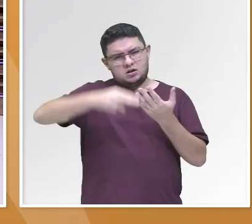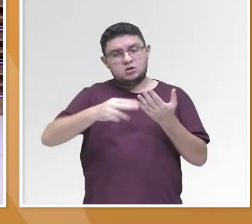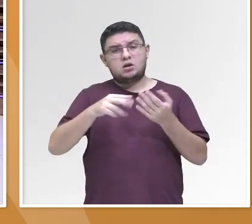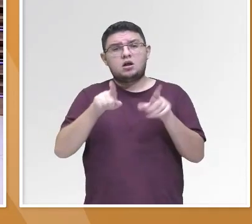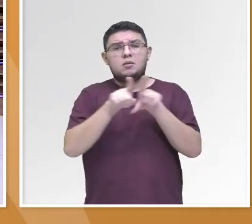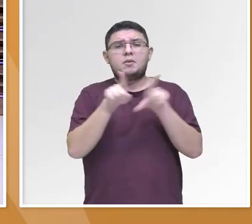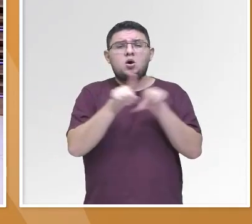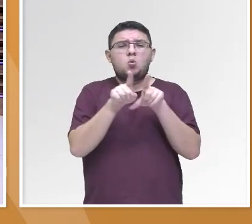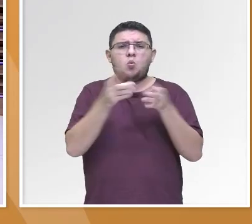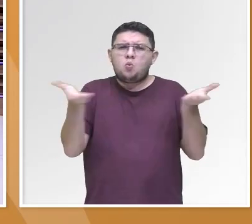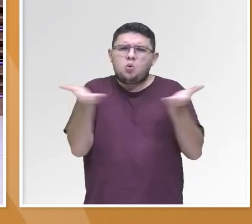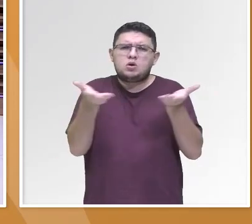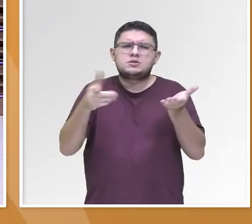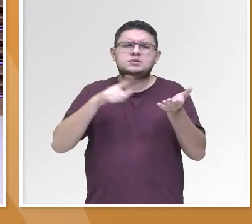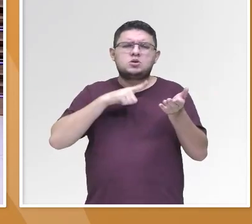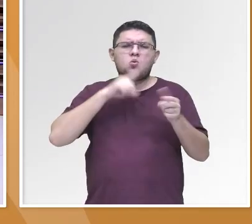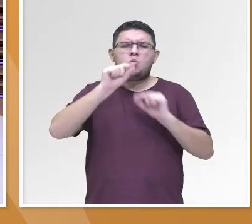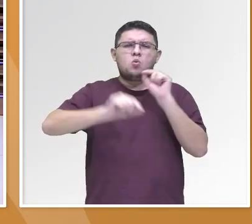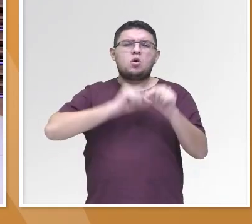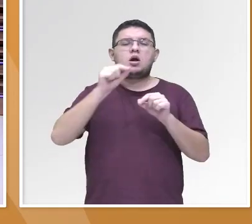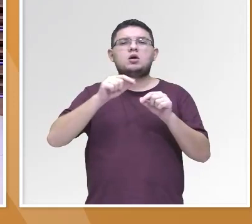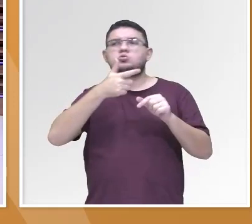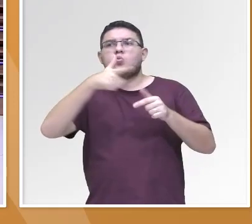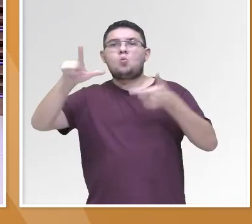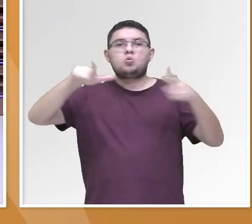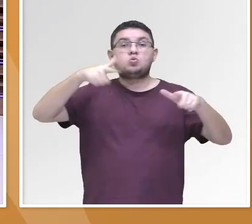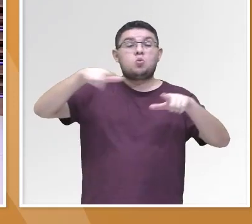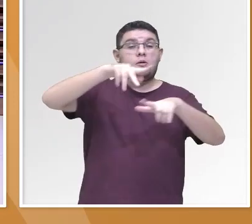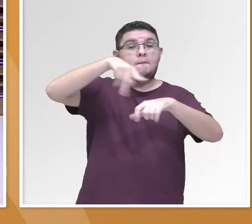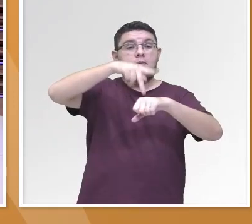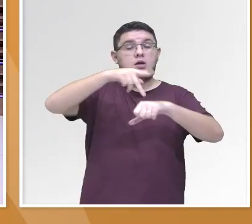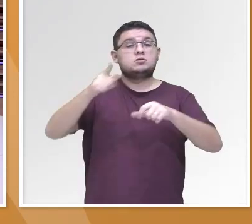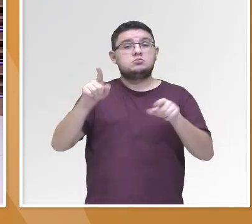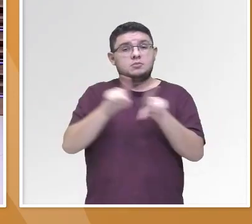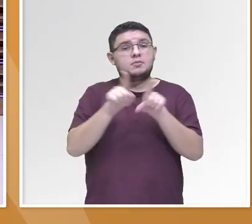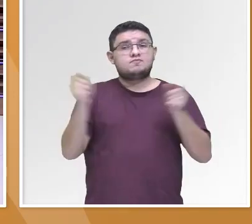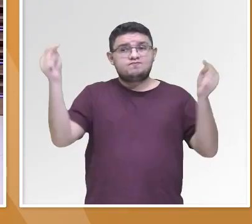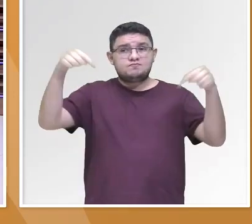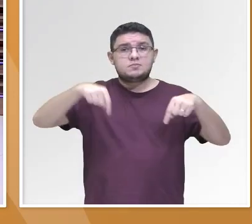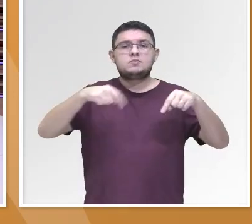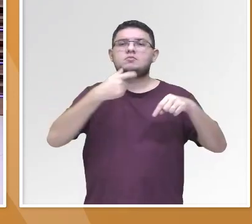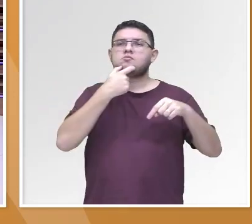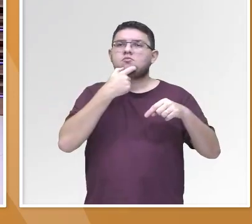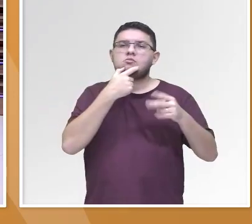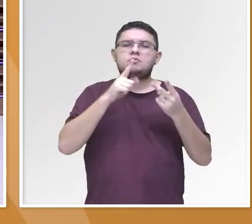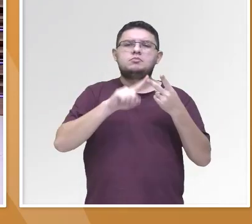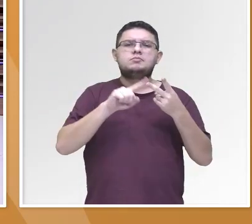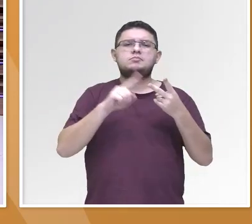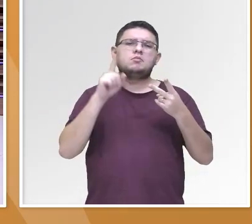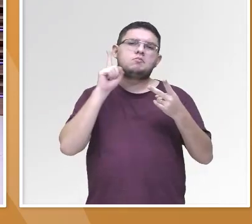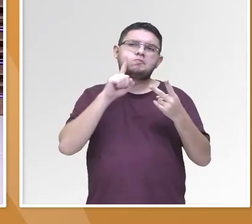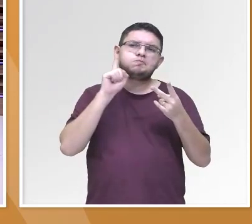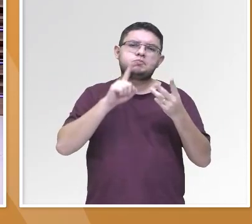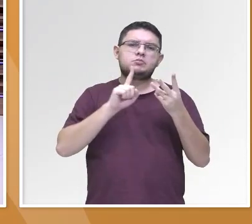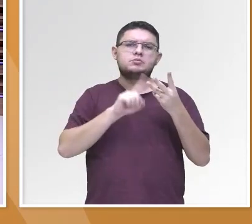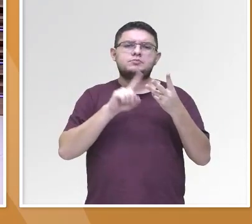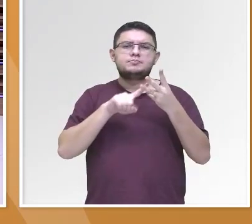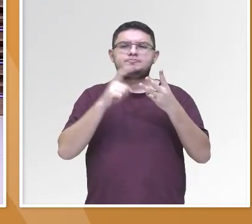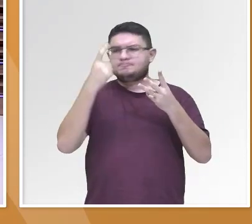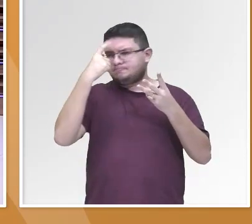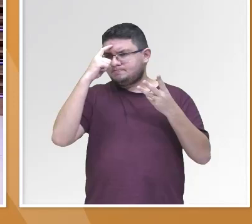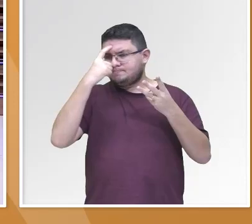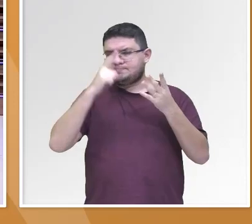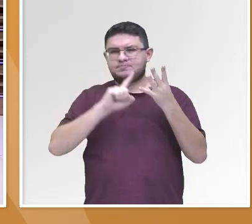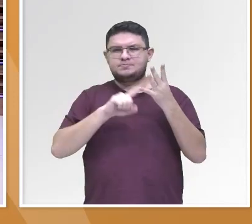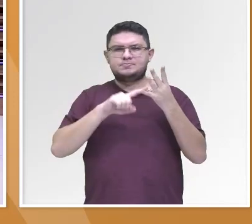uma gama de pessoas de outros países, Inglaterra, Estados Unidos, Índia, China, Turquia,